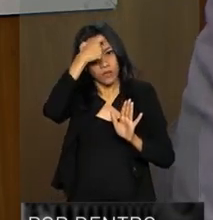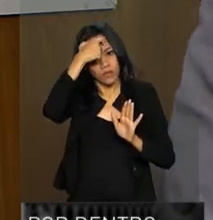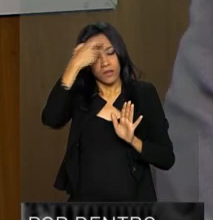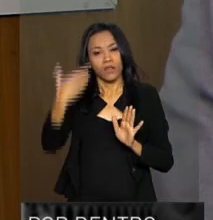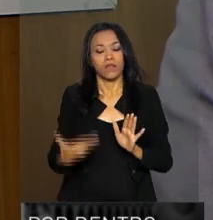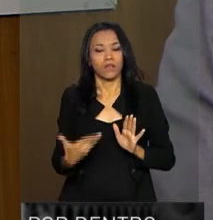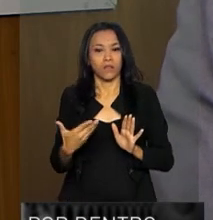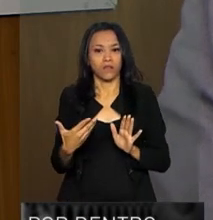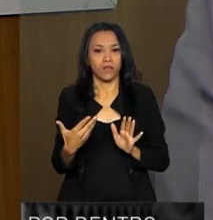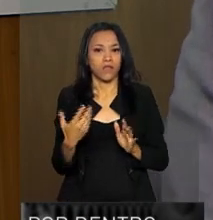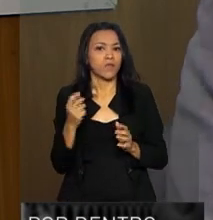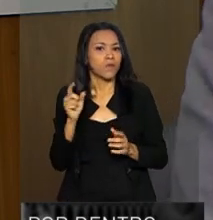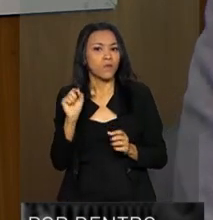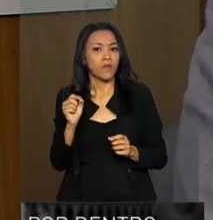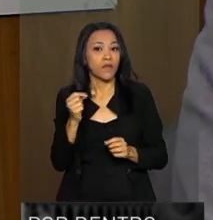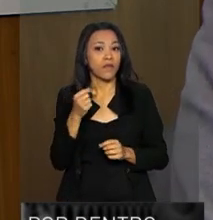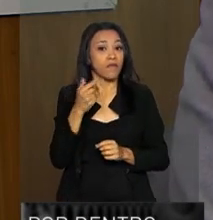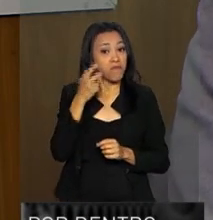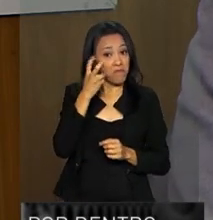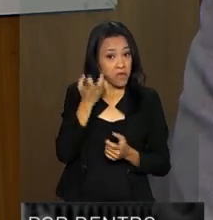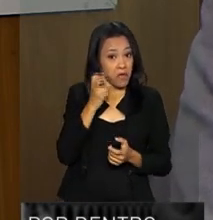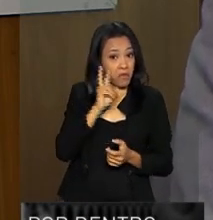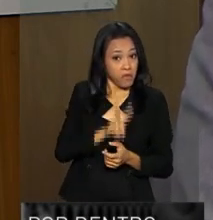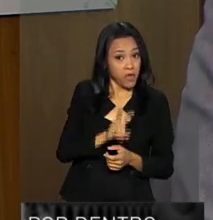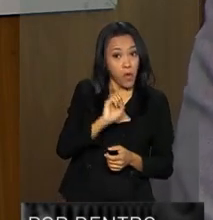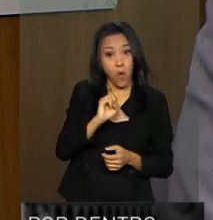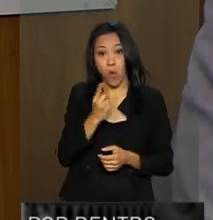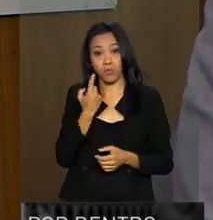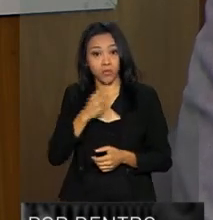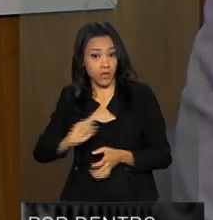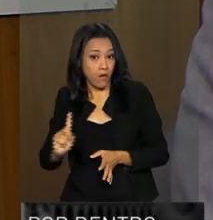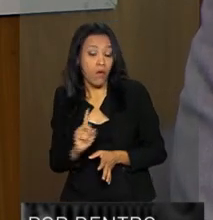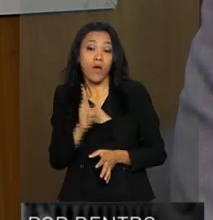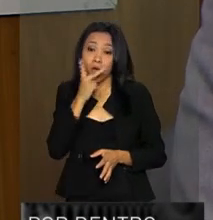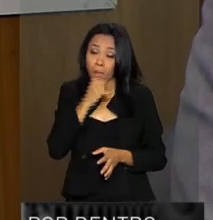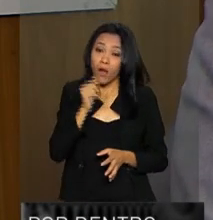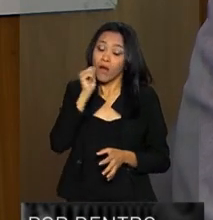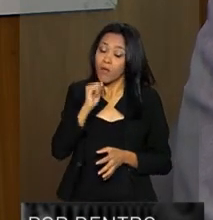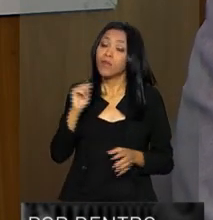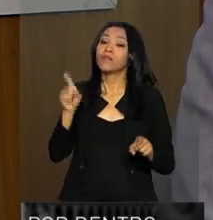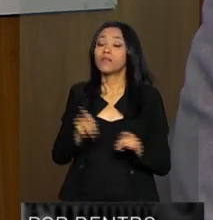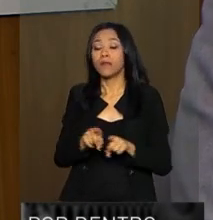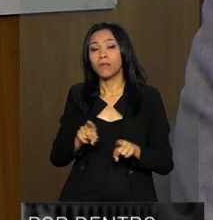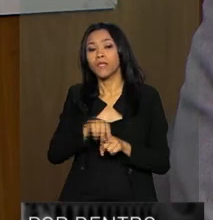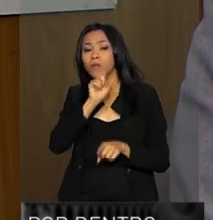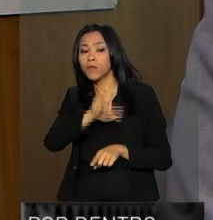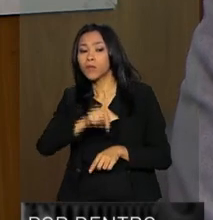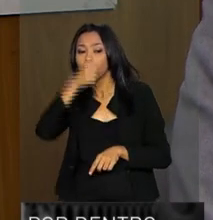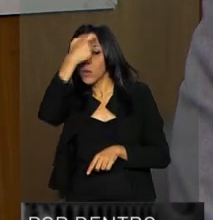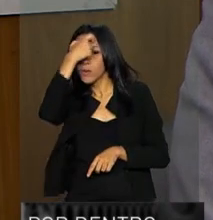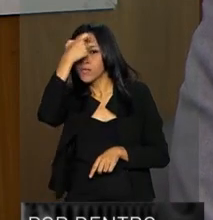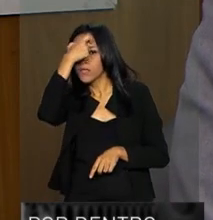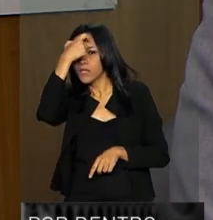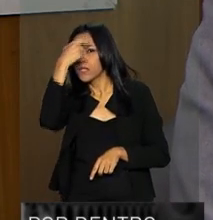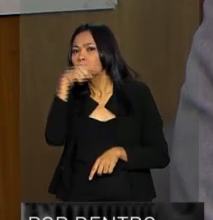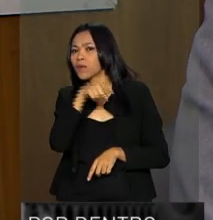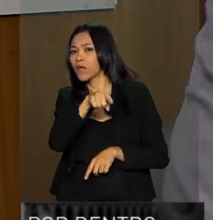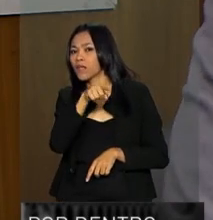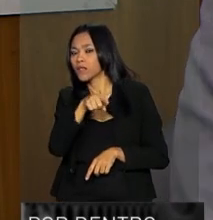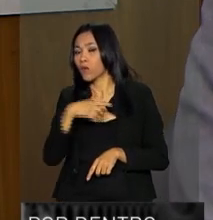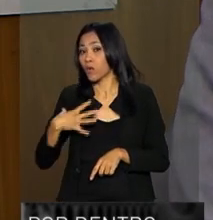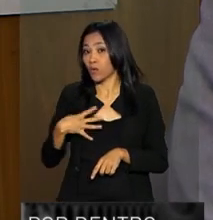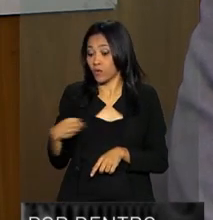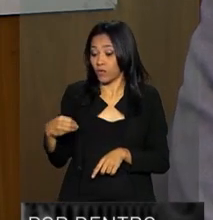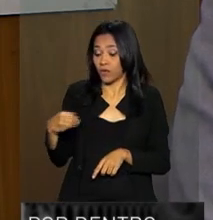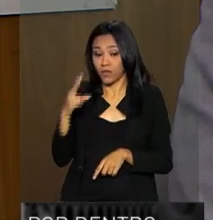é desejam ver ou não e os pais poderão também fazer uma escolha consciente em relação ao que os seus filhos